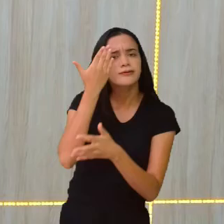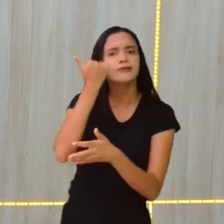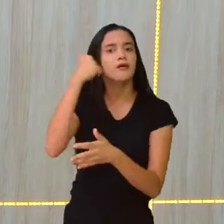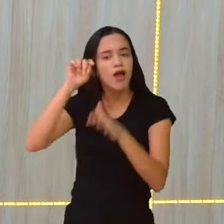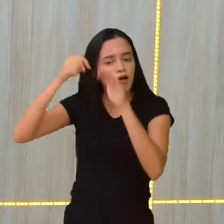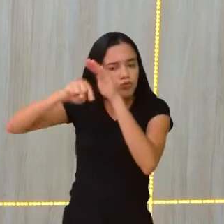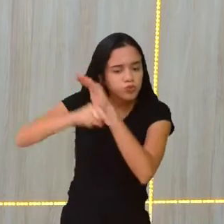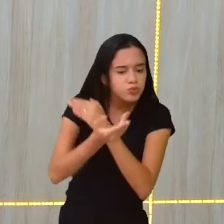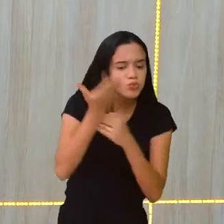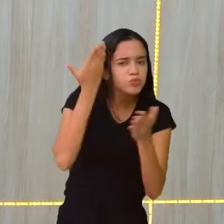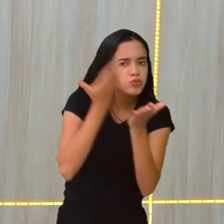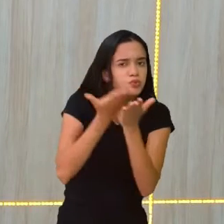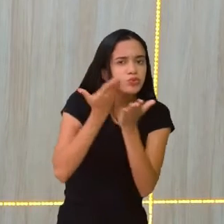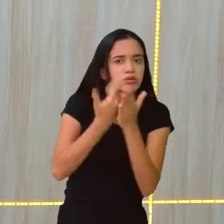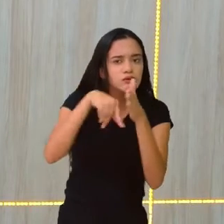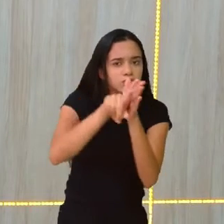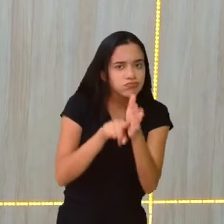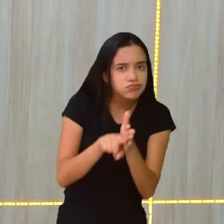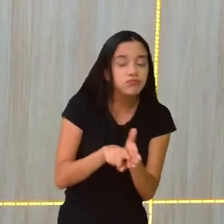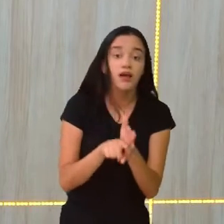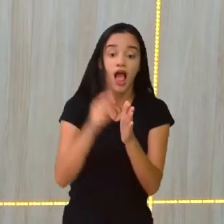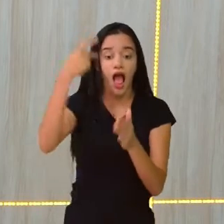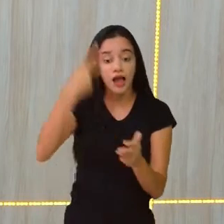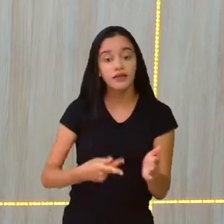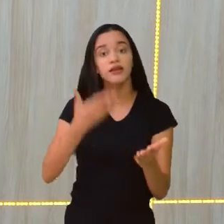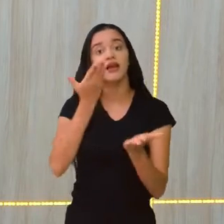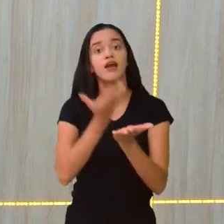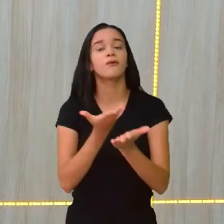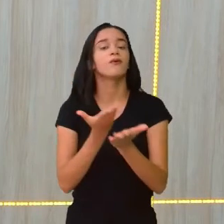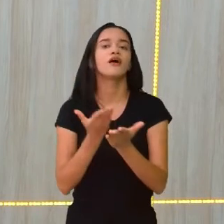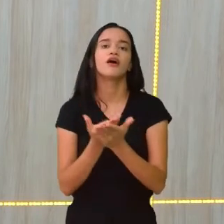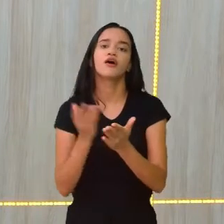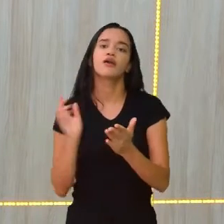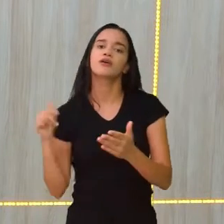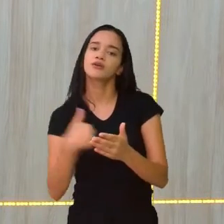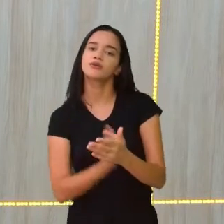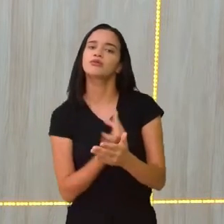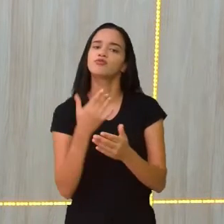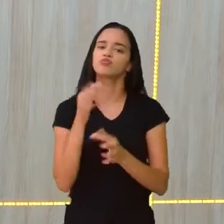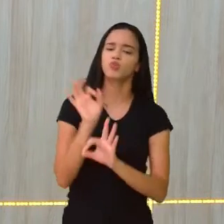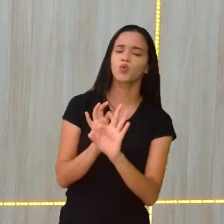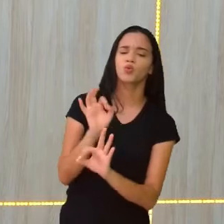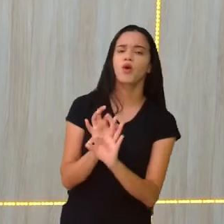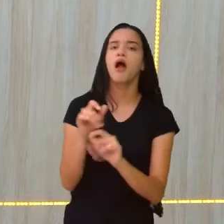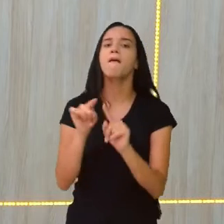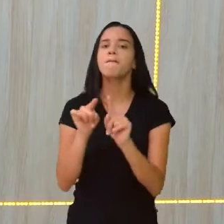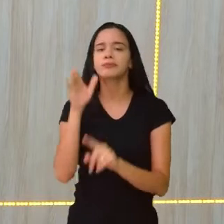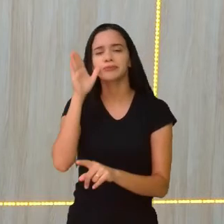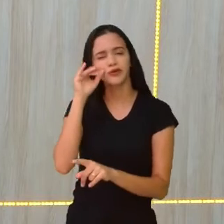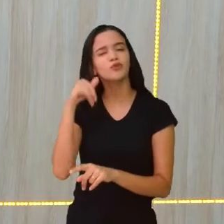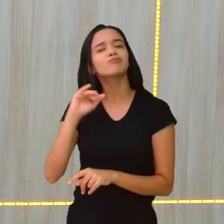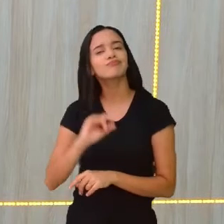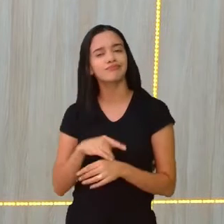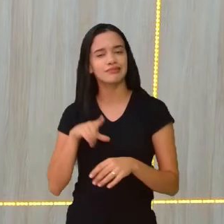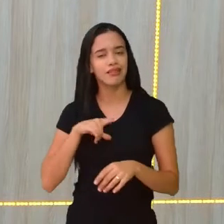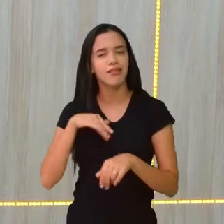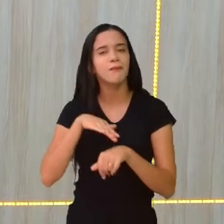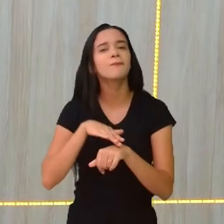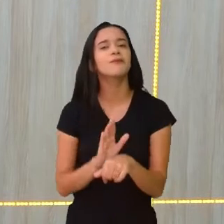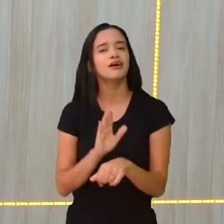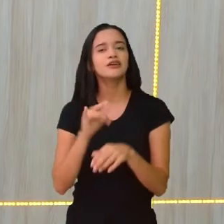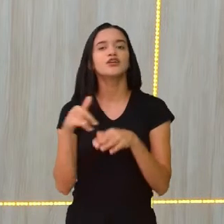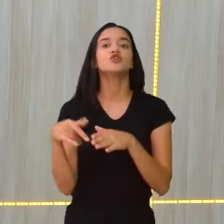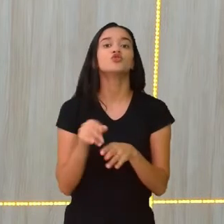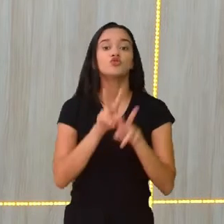saber mais, né? Porque aqui é uma aula que a gente condensou, mas tem muito mais curiosidade sobre esse rio,